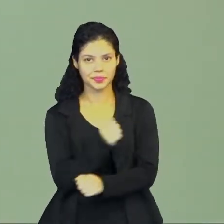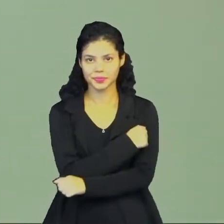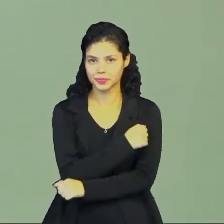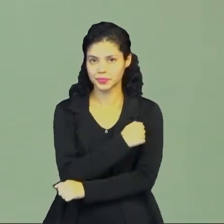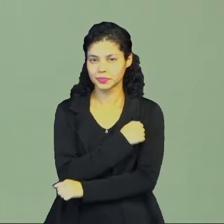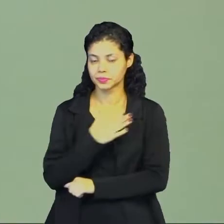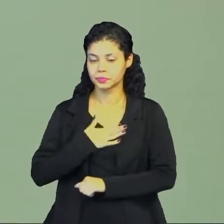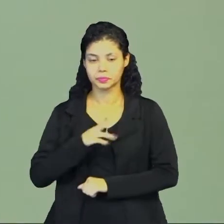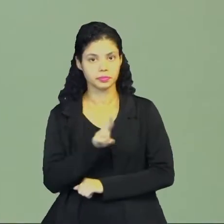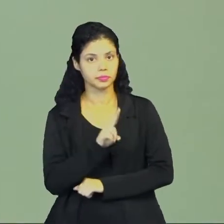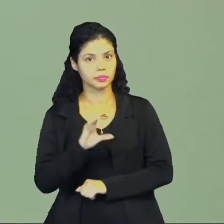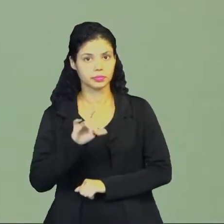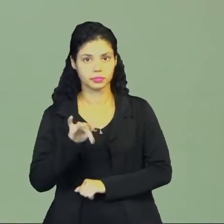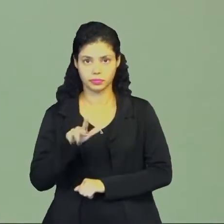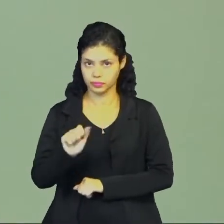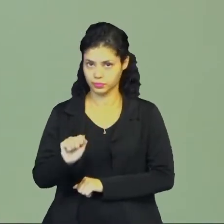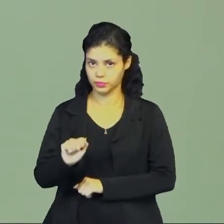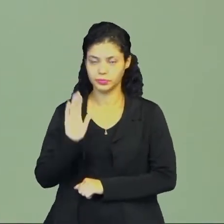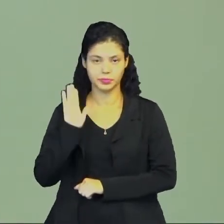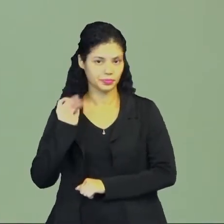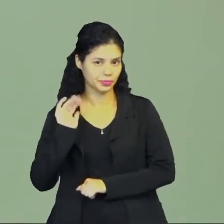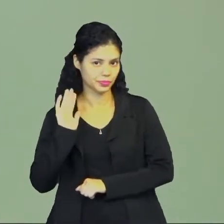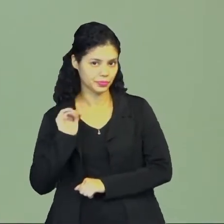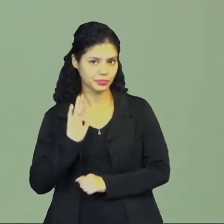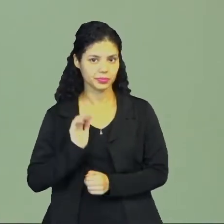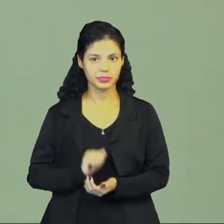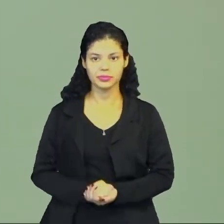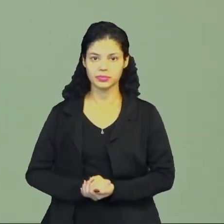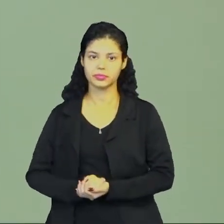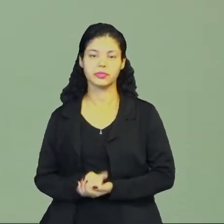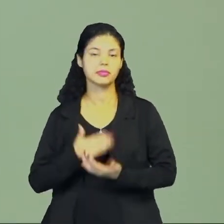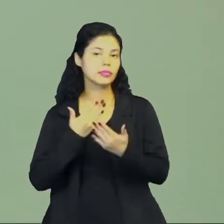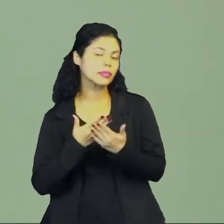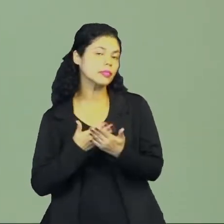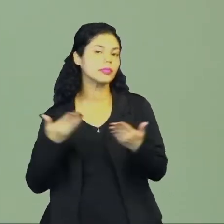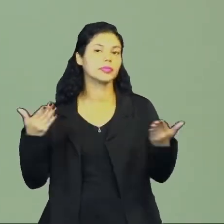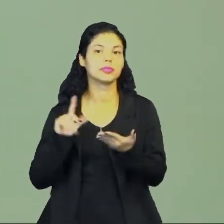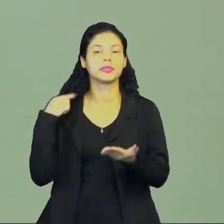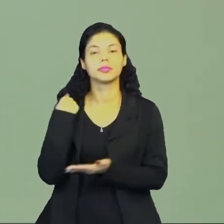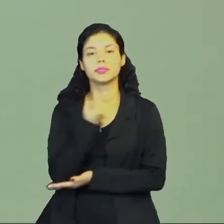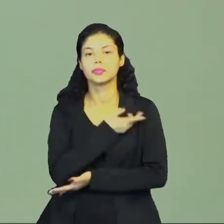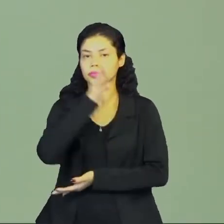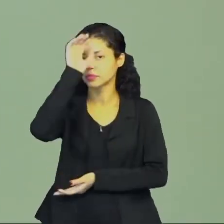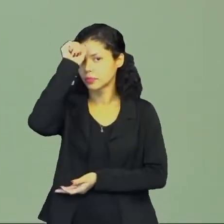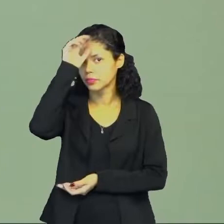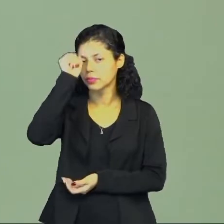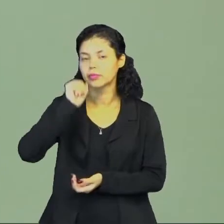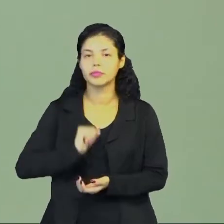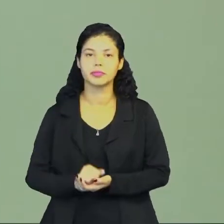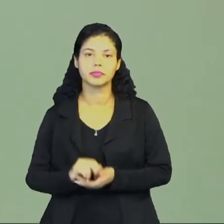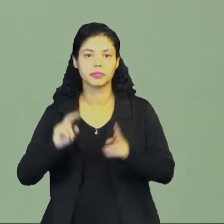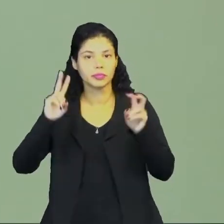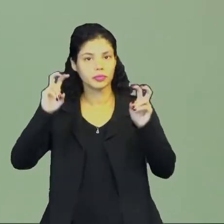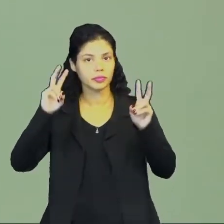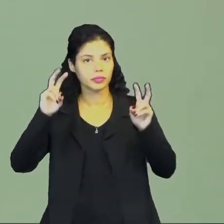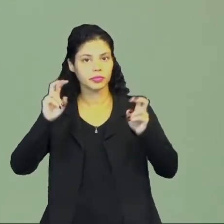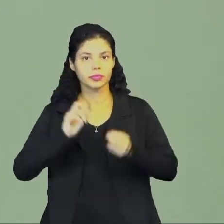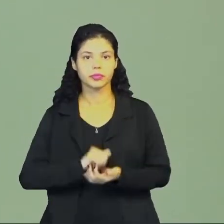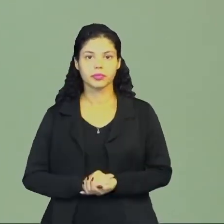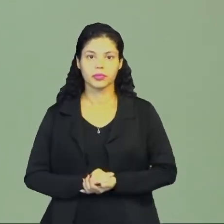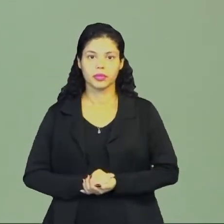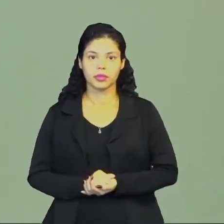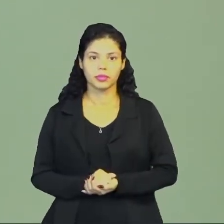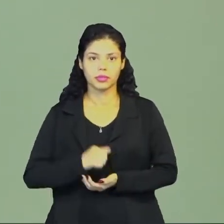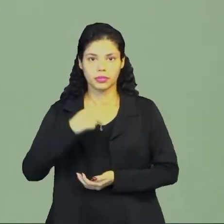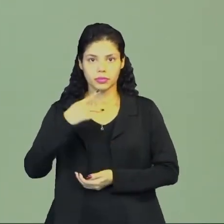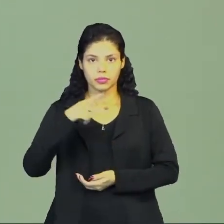students, my name is Camila. Olá, alunos, meu nome é Camila. E na aula de hoje nós iremos aprender sobre as prepositions,